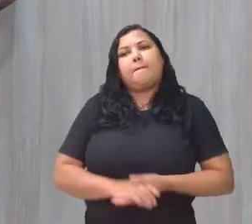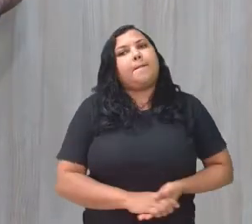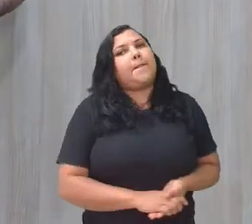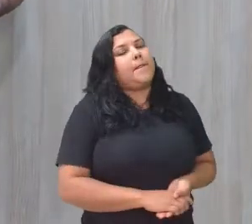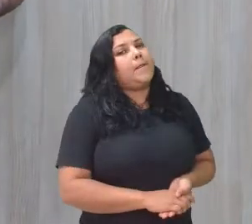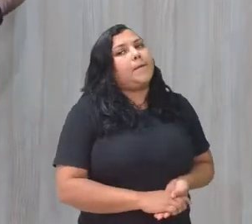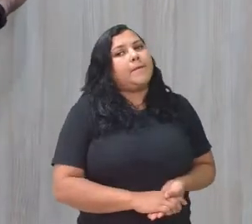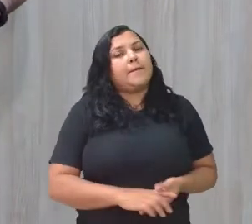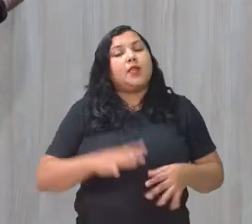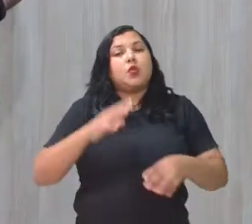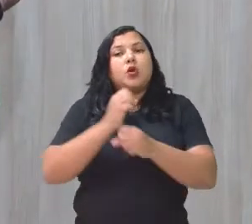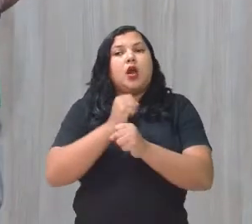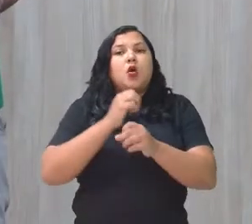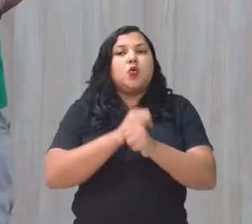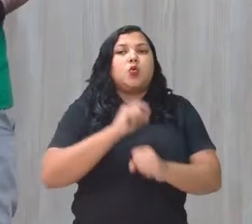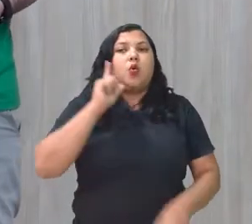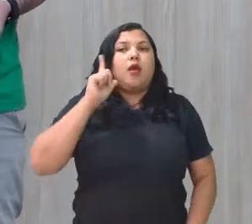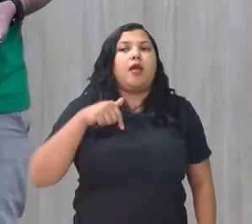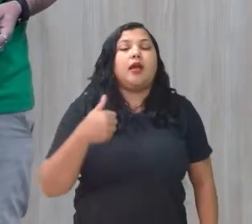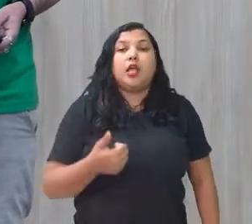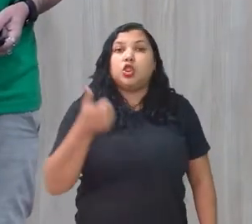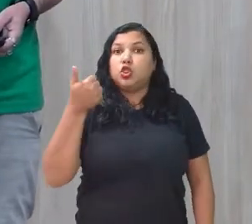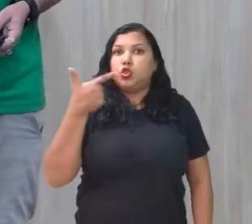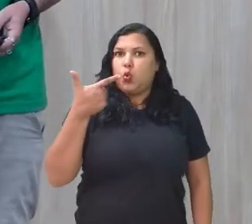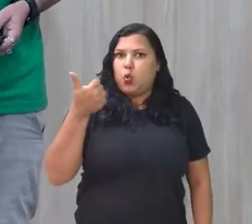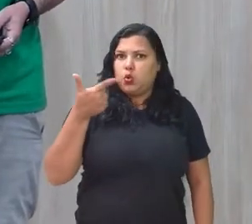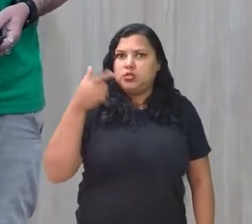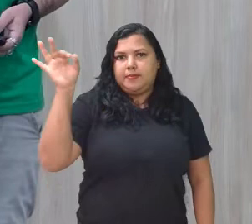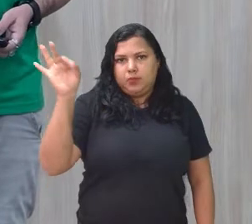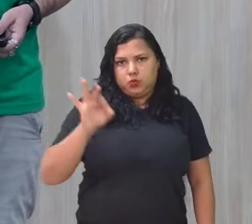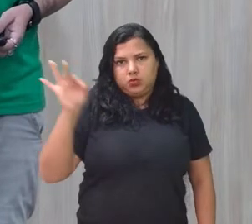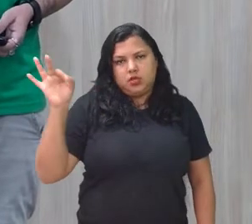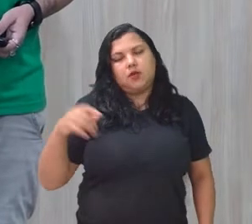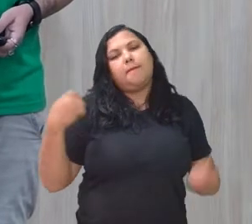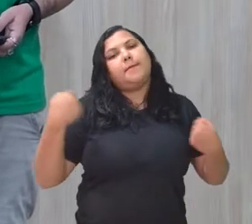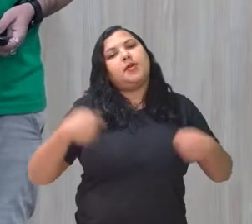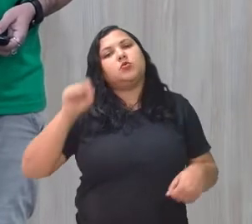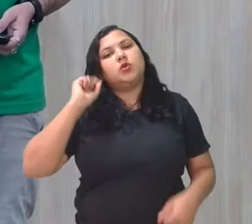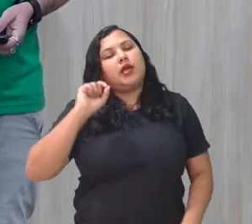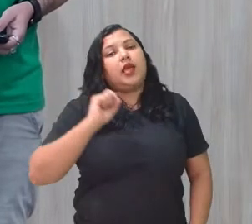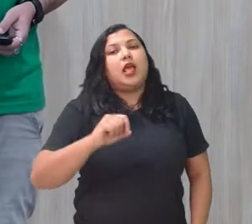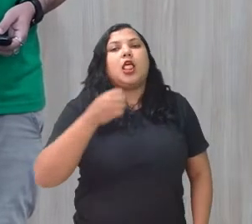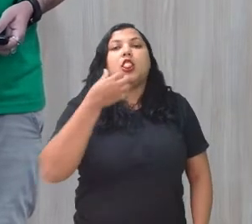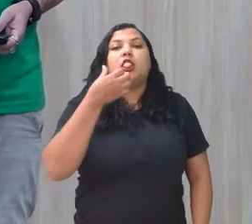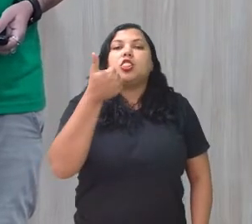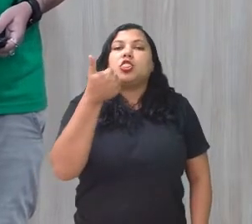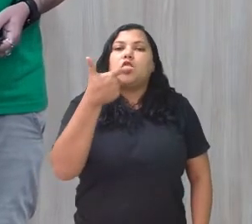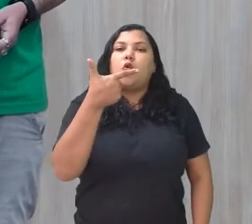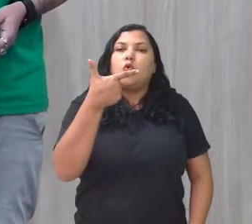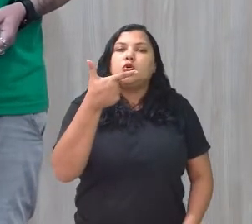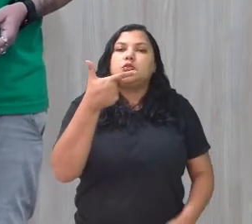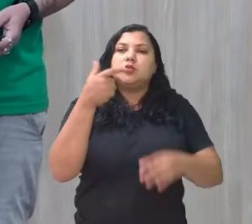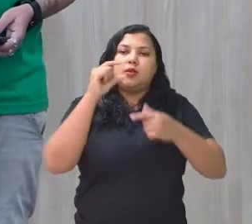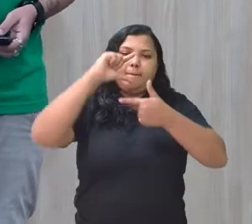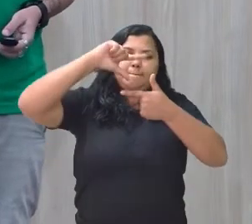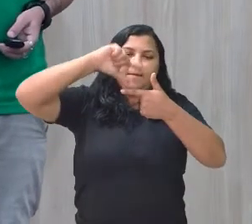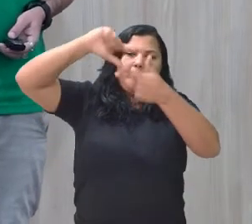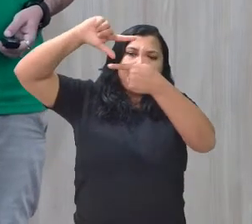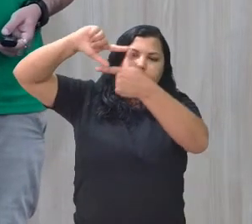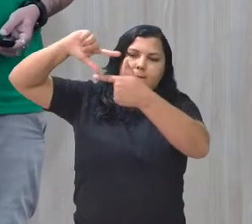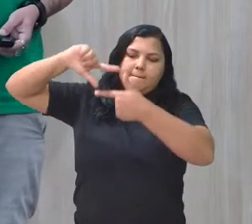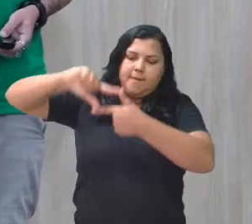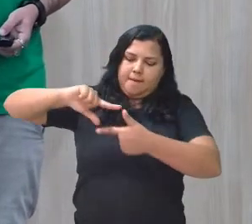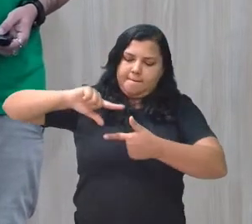e o cálculo necessário aí são os 12%, eu preciso pegar 12 porções daquela, eu preciso